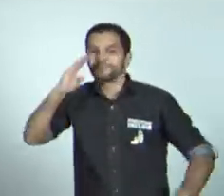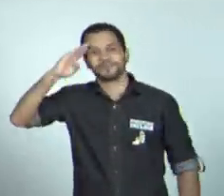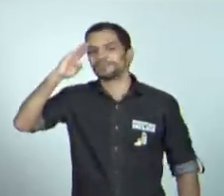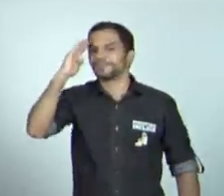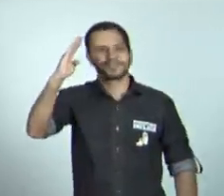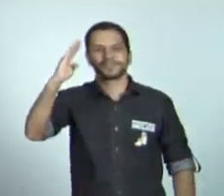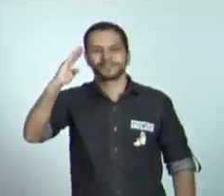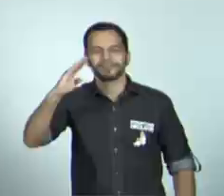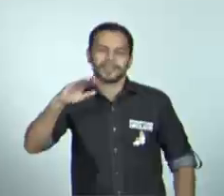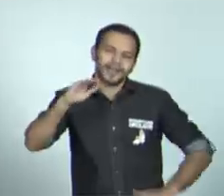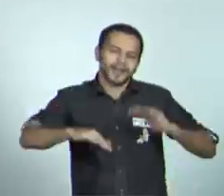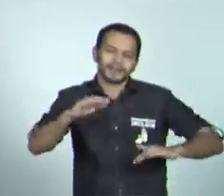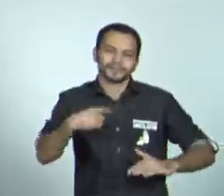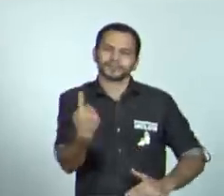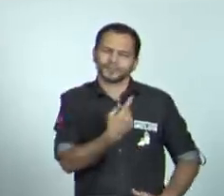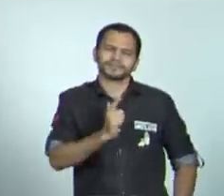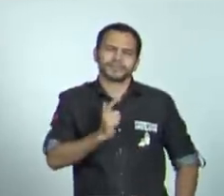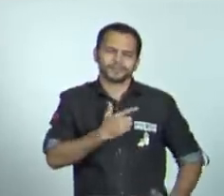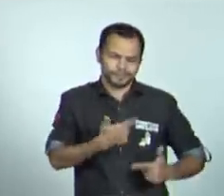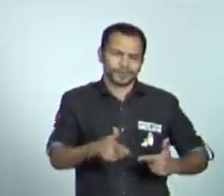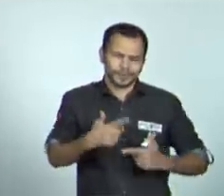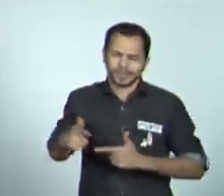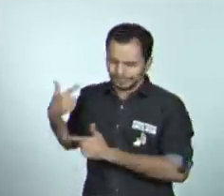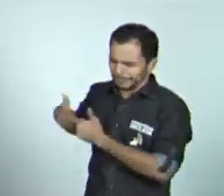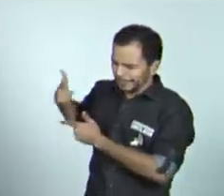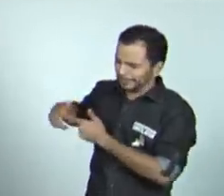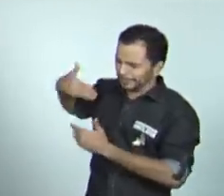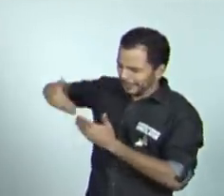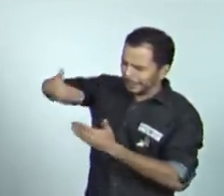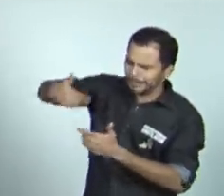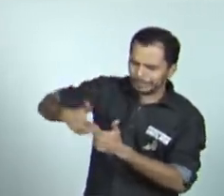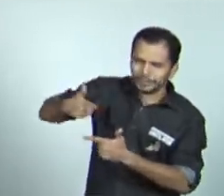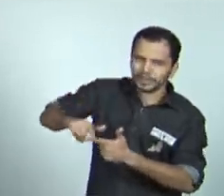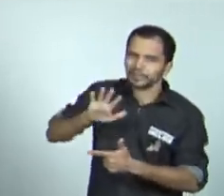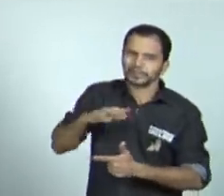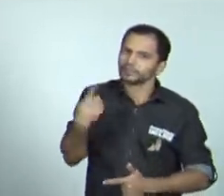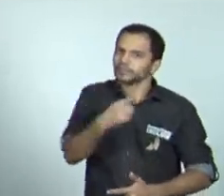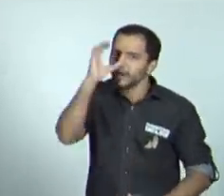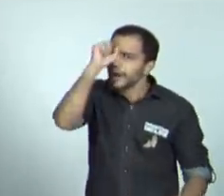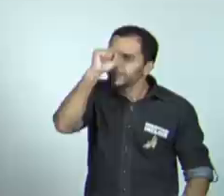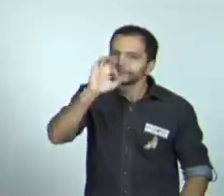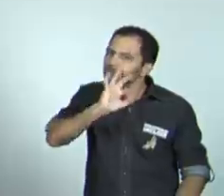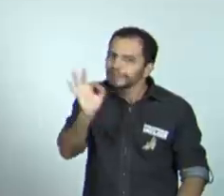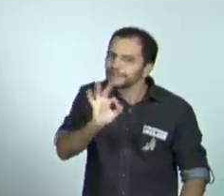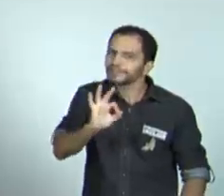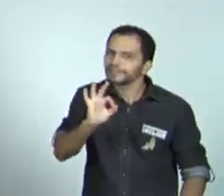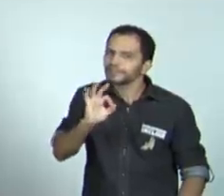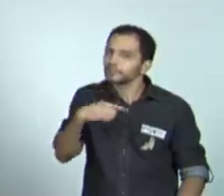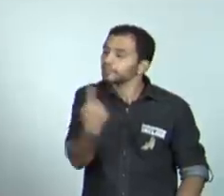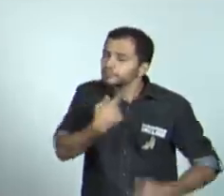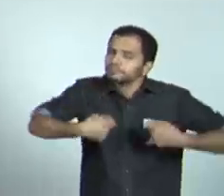a gente tem problema que já tem anos que estão na nossa vida oi e a gente ainda não aprendeu orar sobre isso